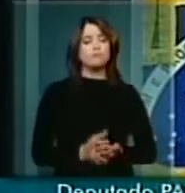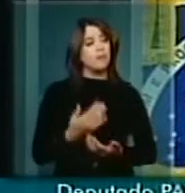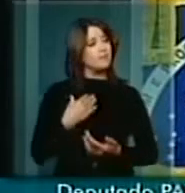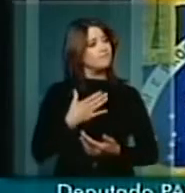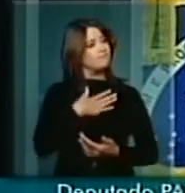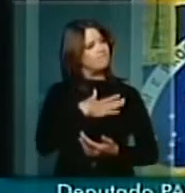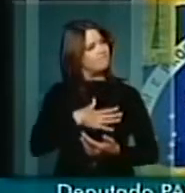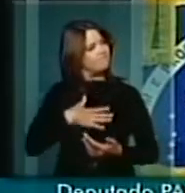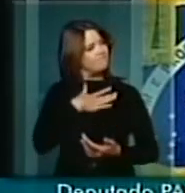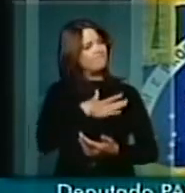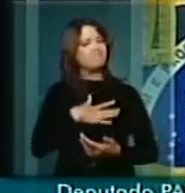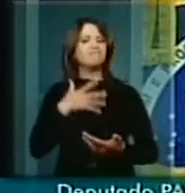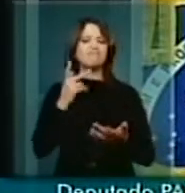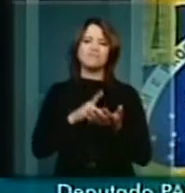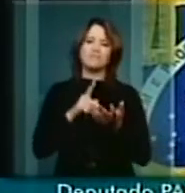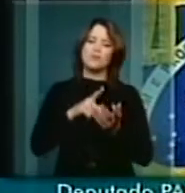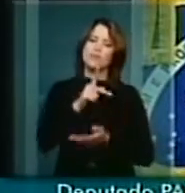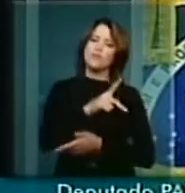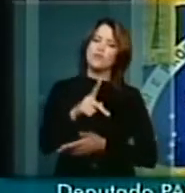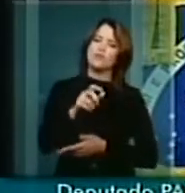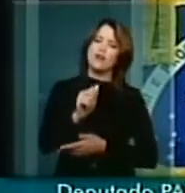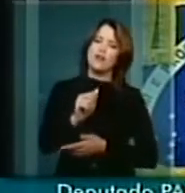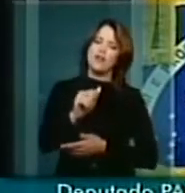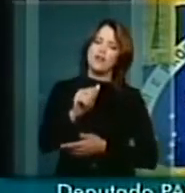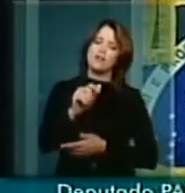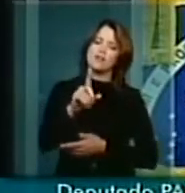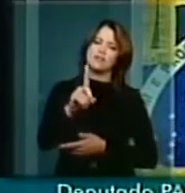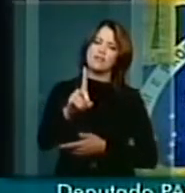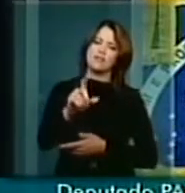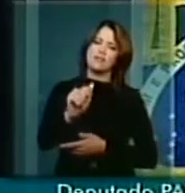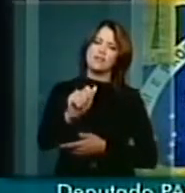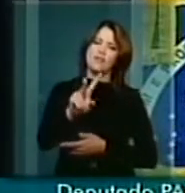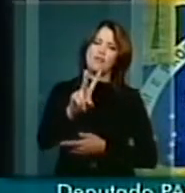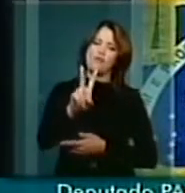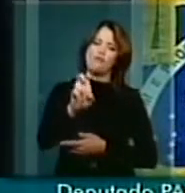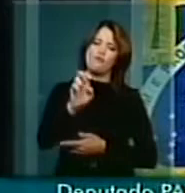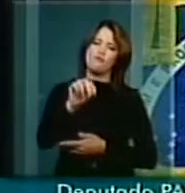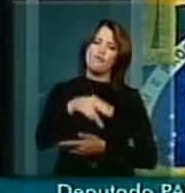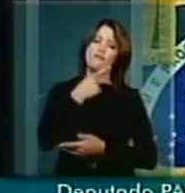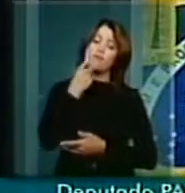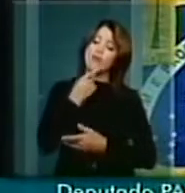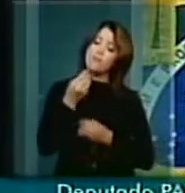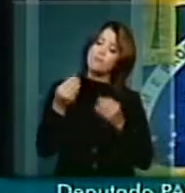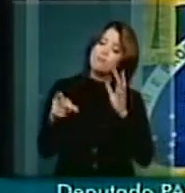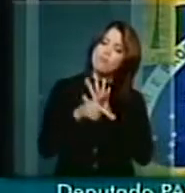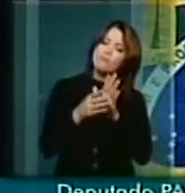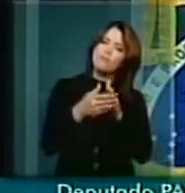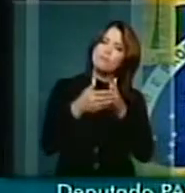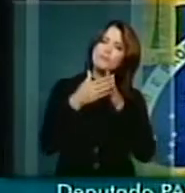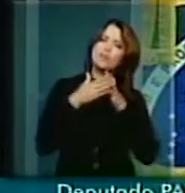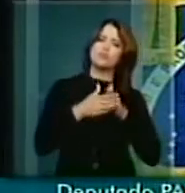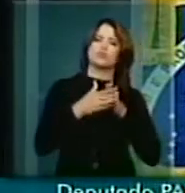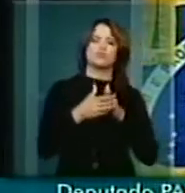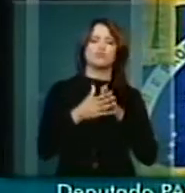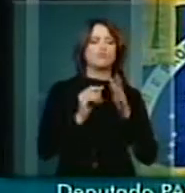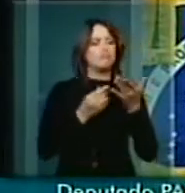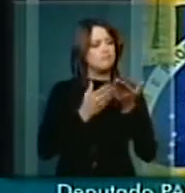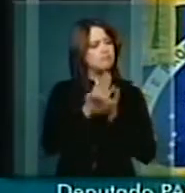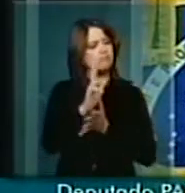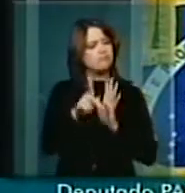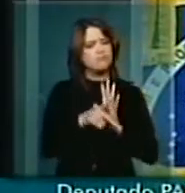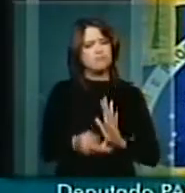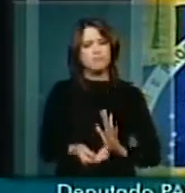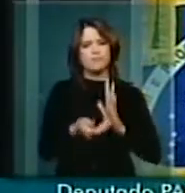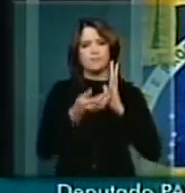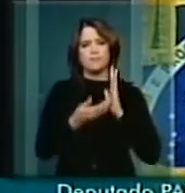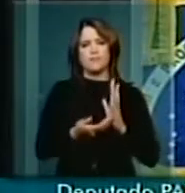grande satisfação, professor Dalvan, em poder ter encaminhado este requerimento aprovado pela